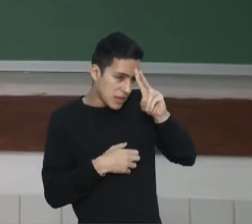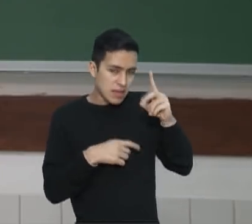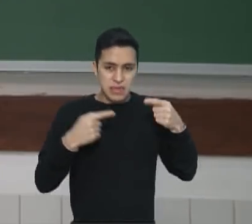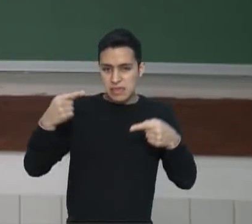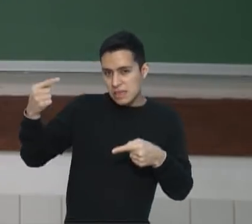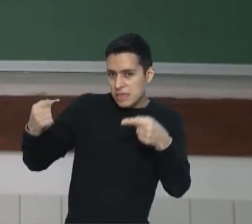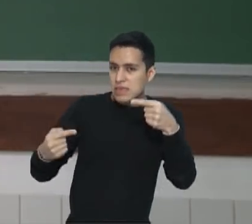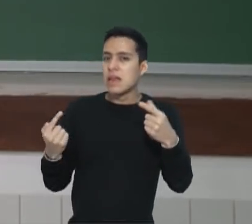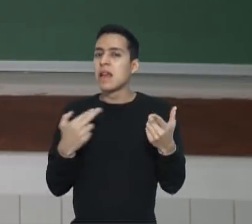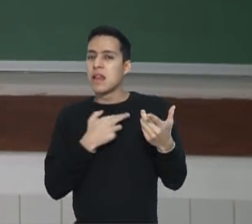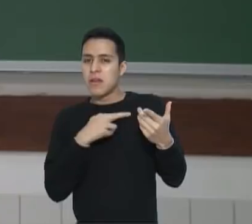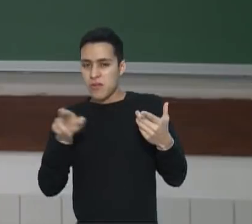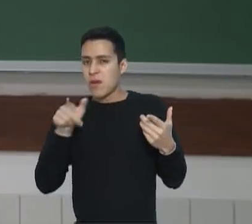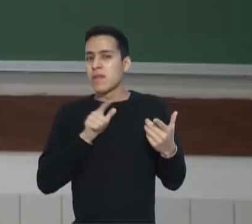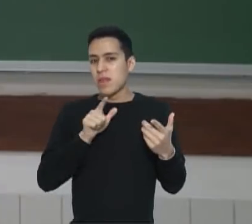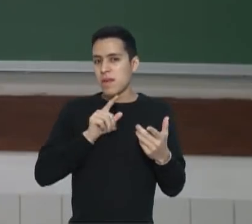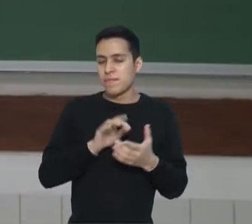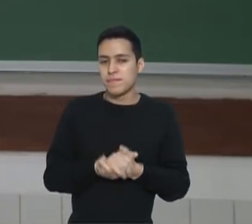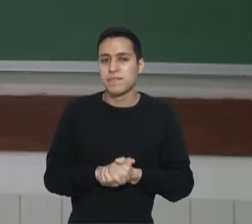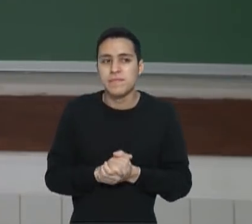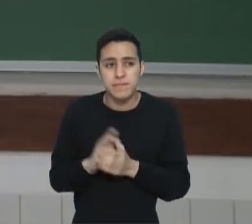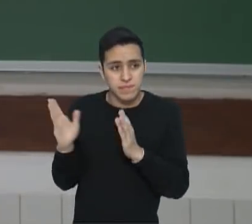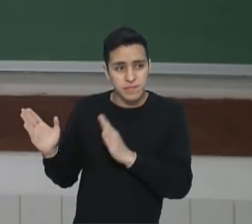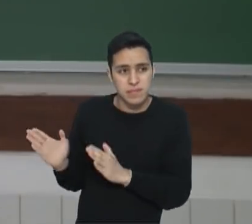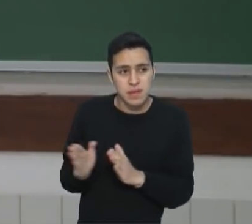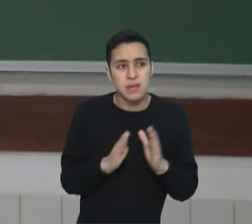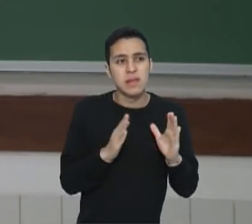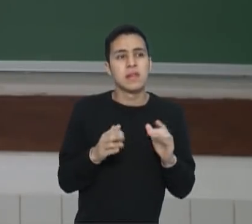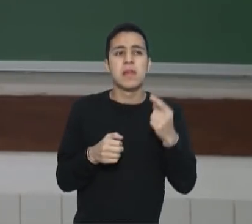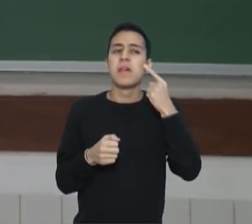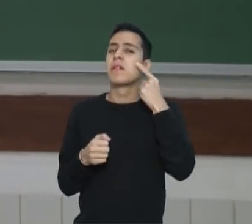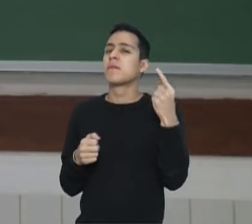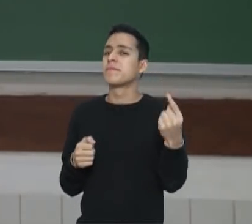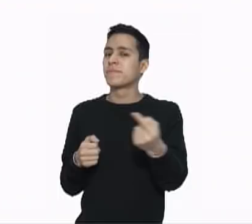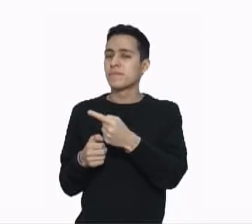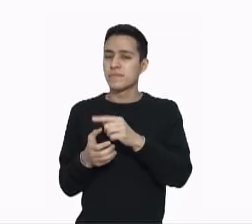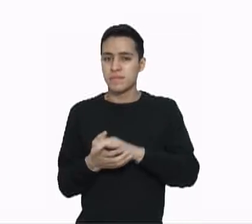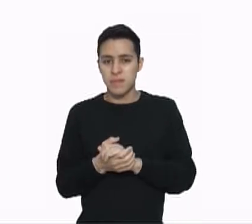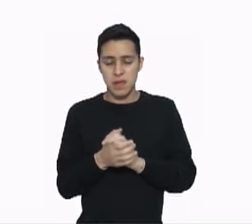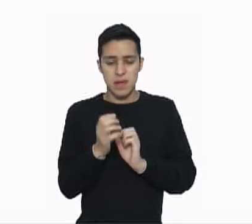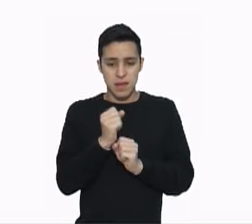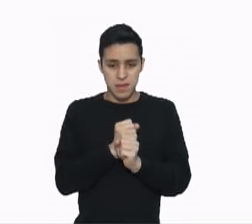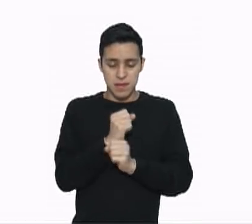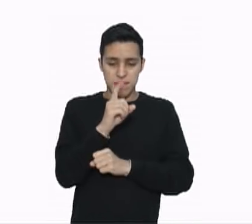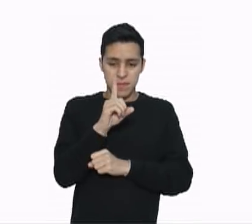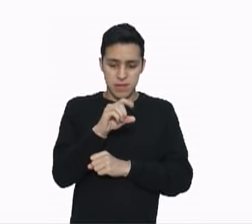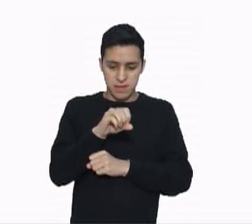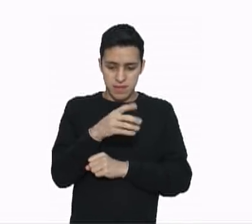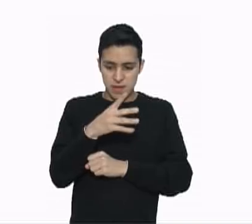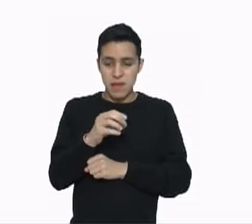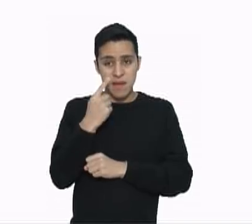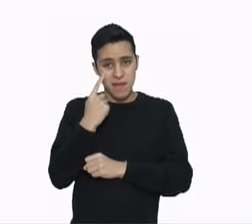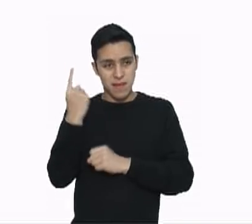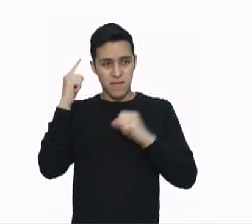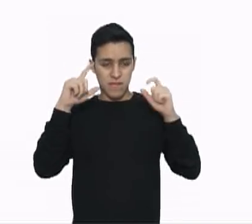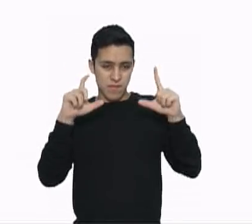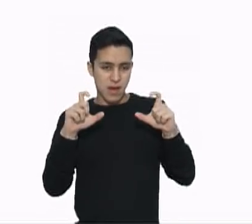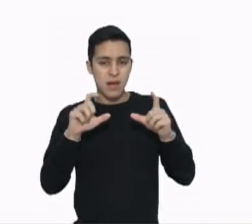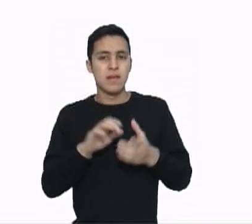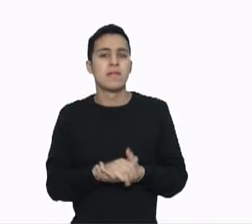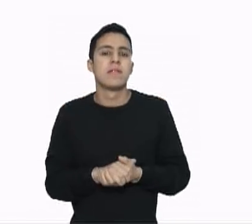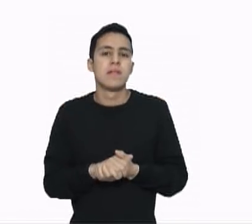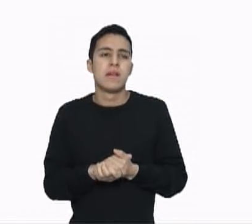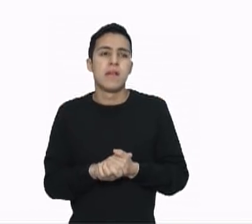conflitos religiosos. Por fim, o professor lembra aqui, em 1940, essa fotografia.